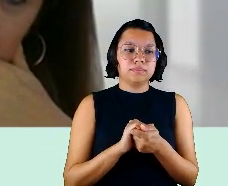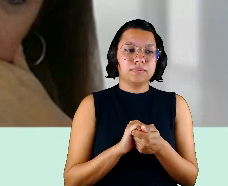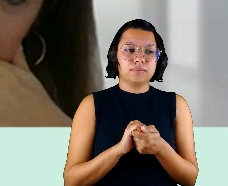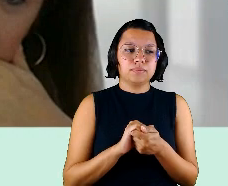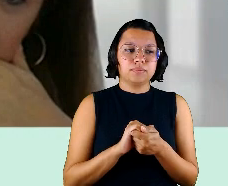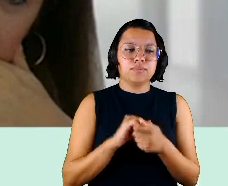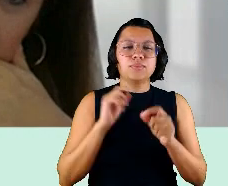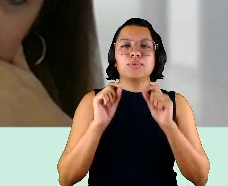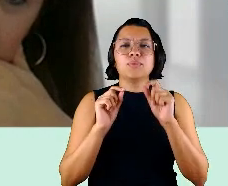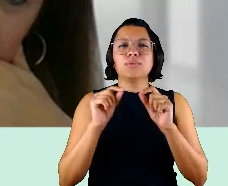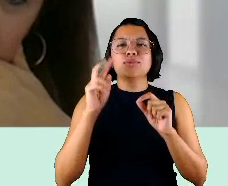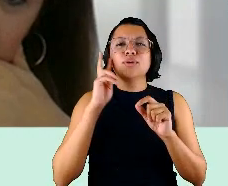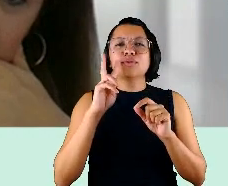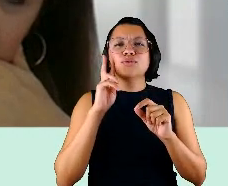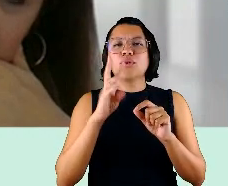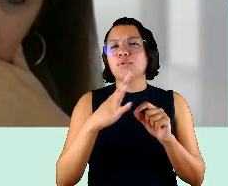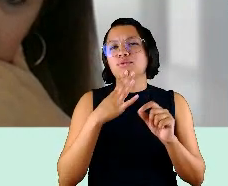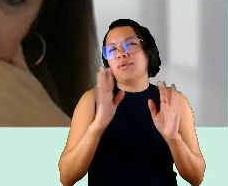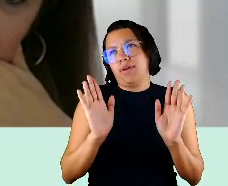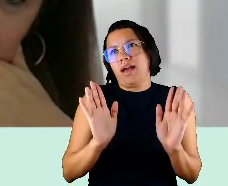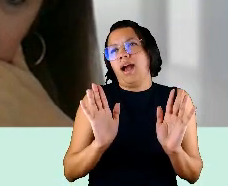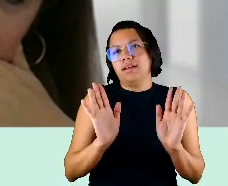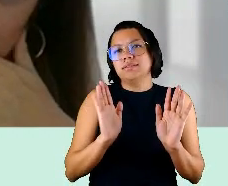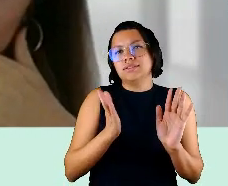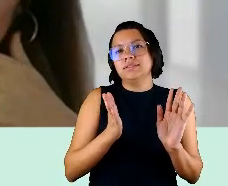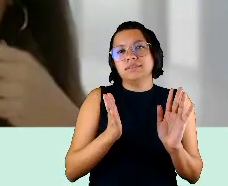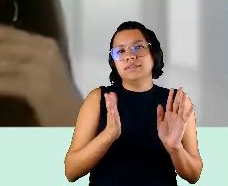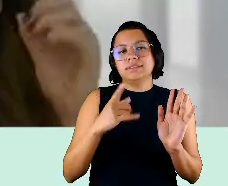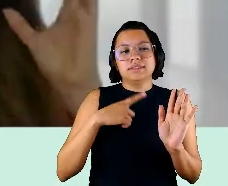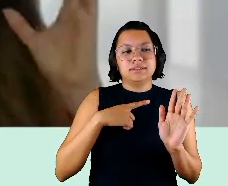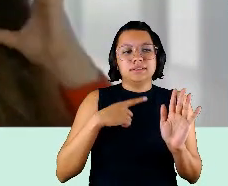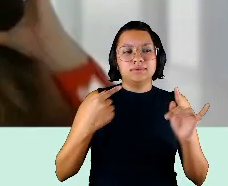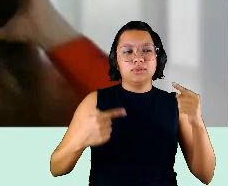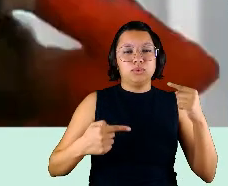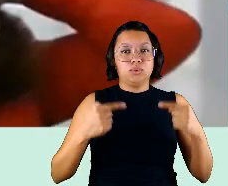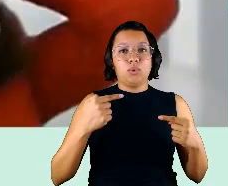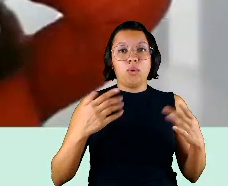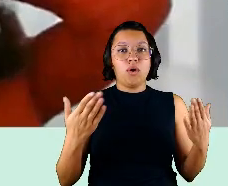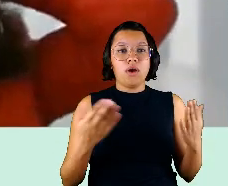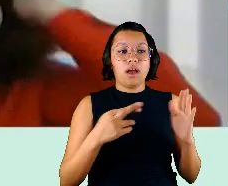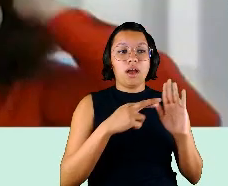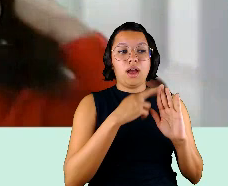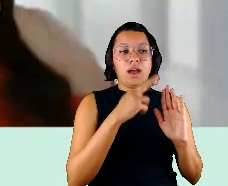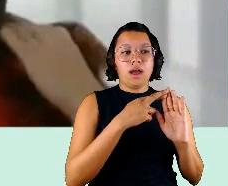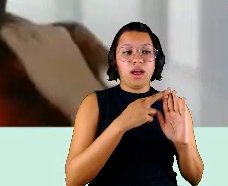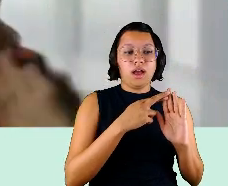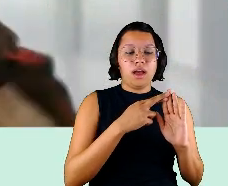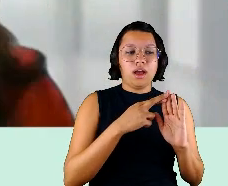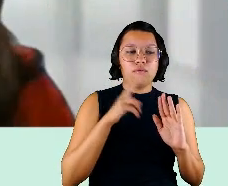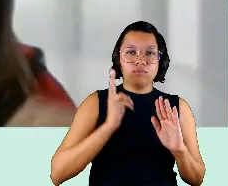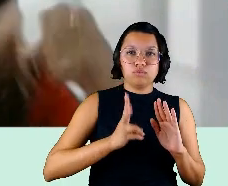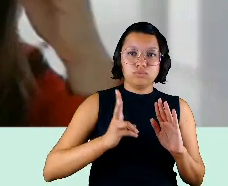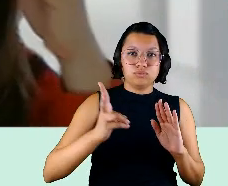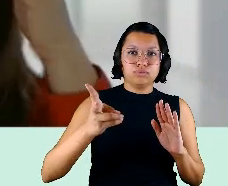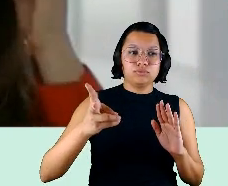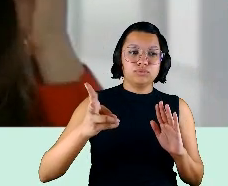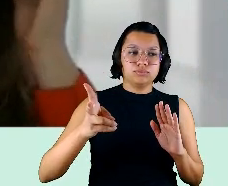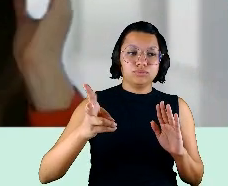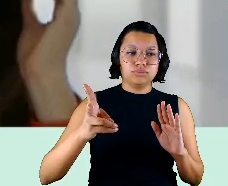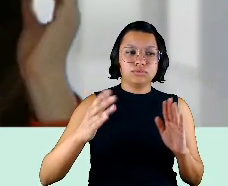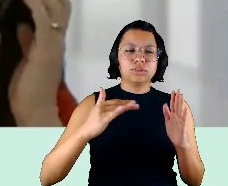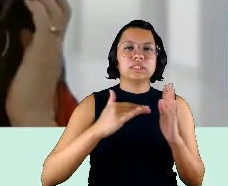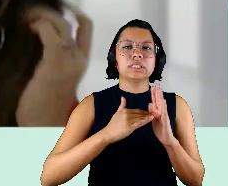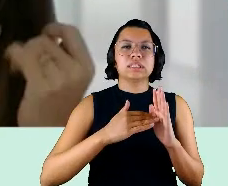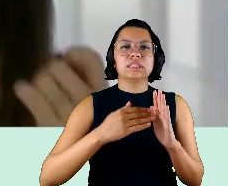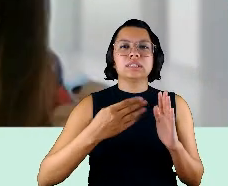a história os senhores conhecem, nós estamos com essa resolução prorrogada até